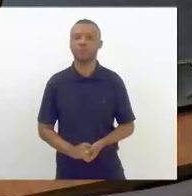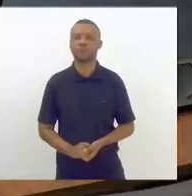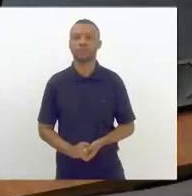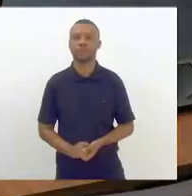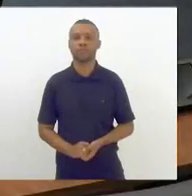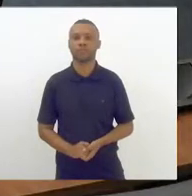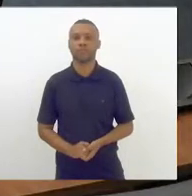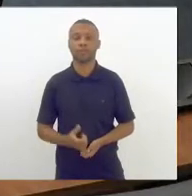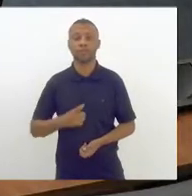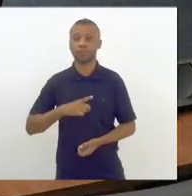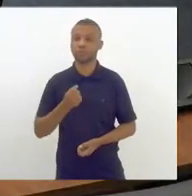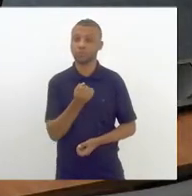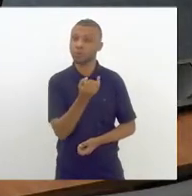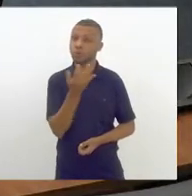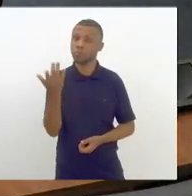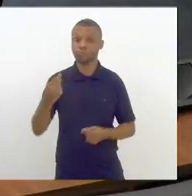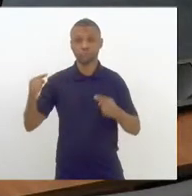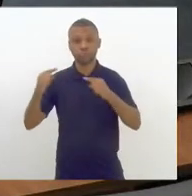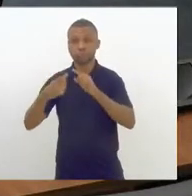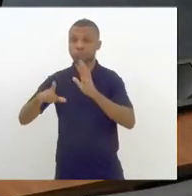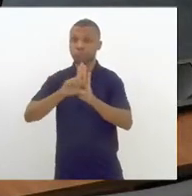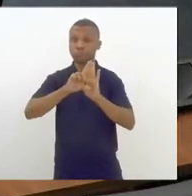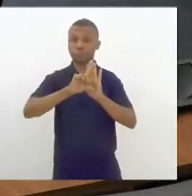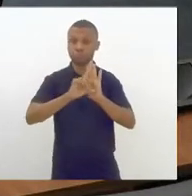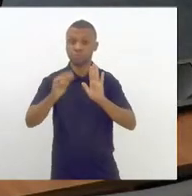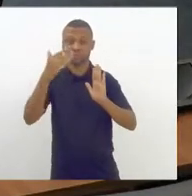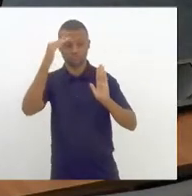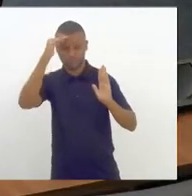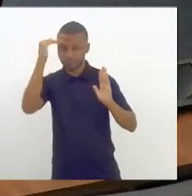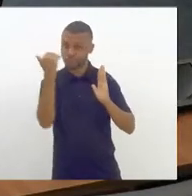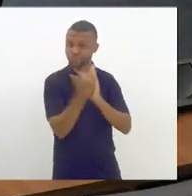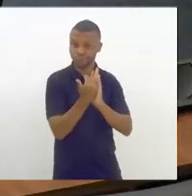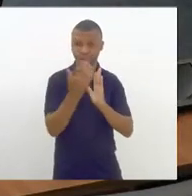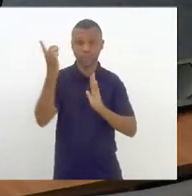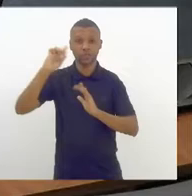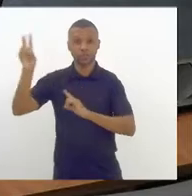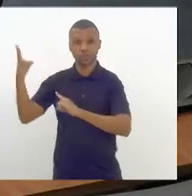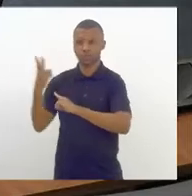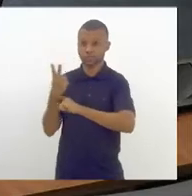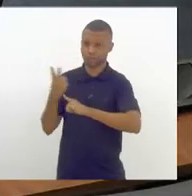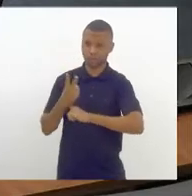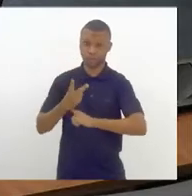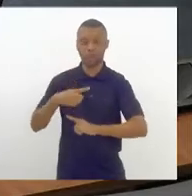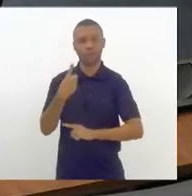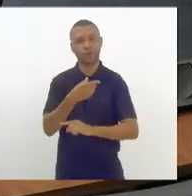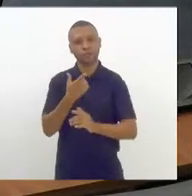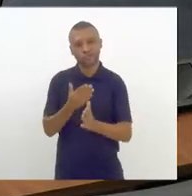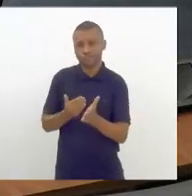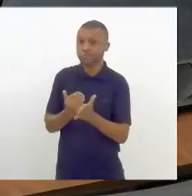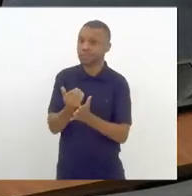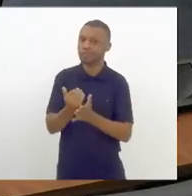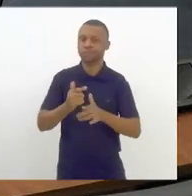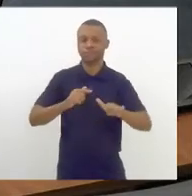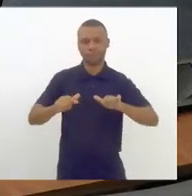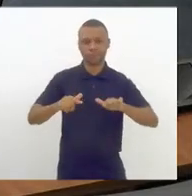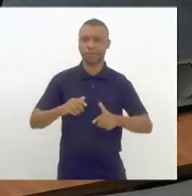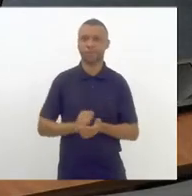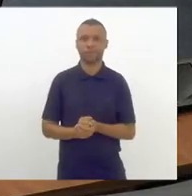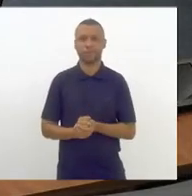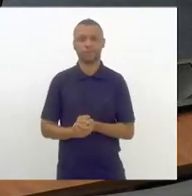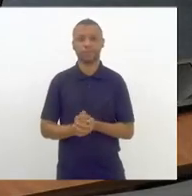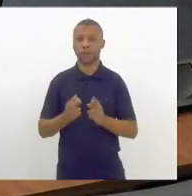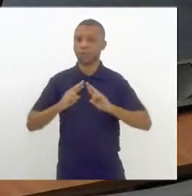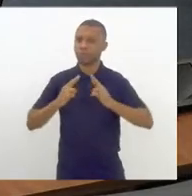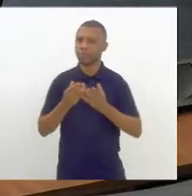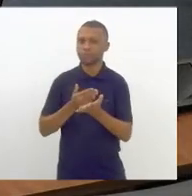havendo número legal e sobre a proteção de Deus iniciamos nosso trabalho está aberta a sessão a